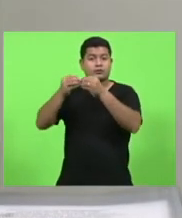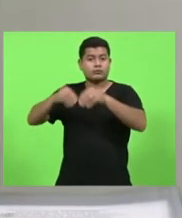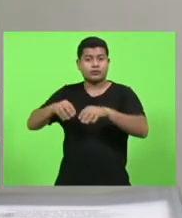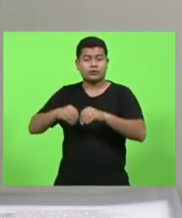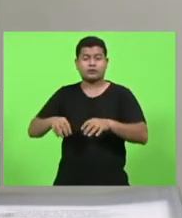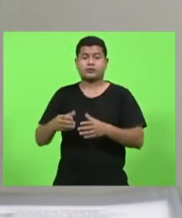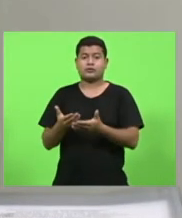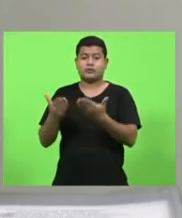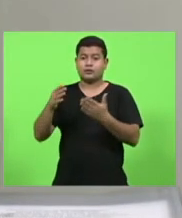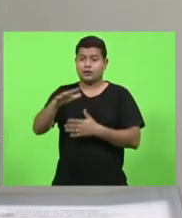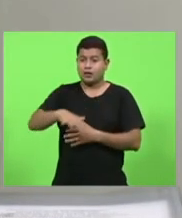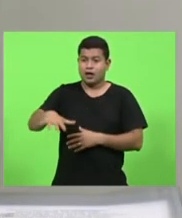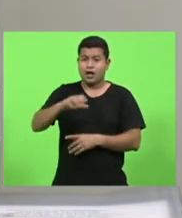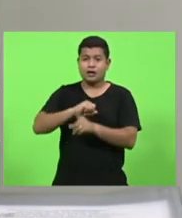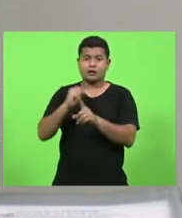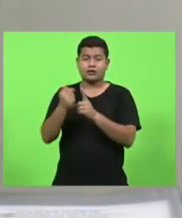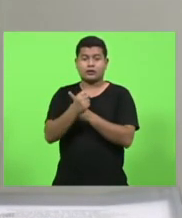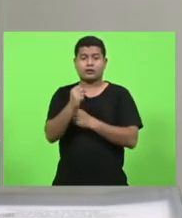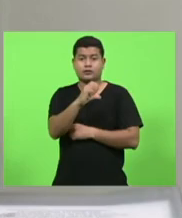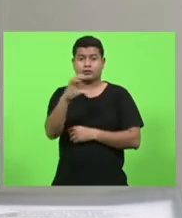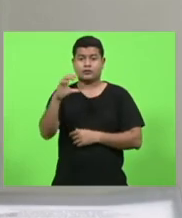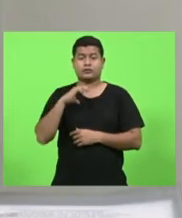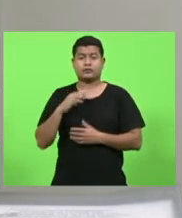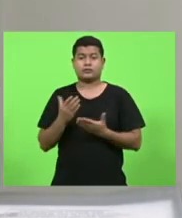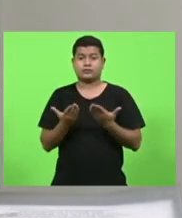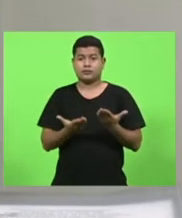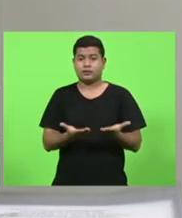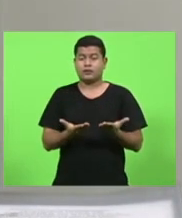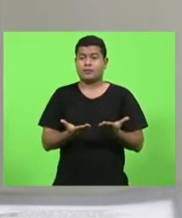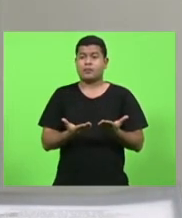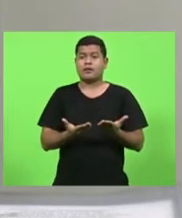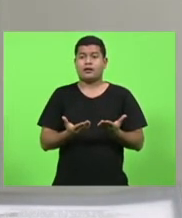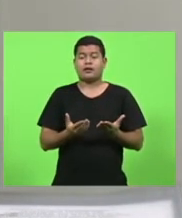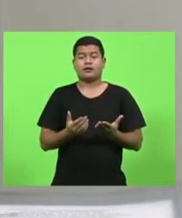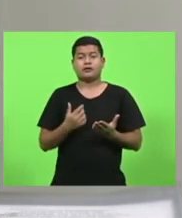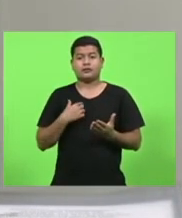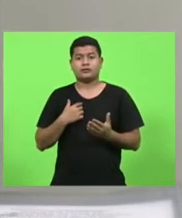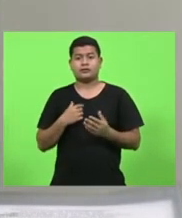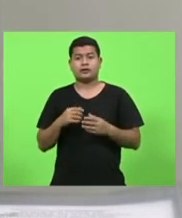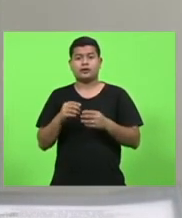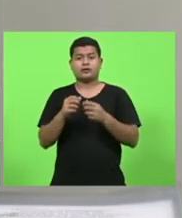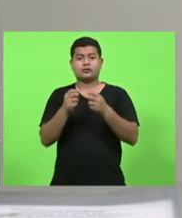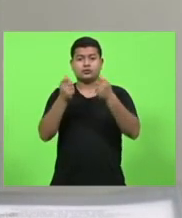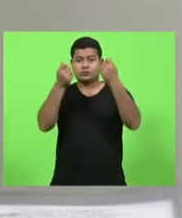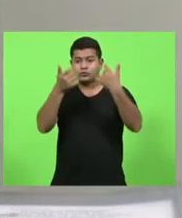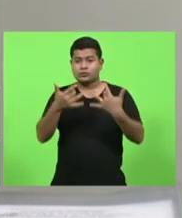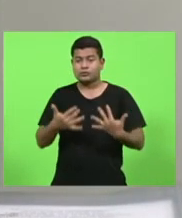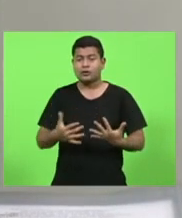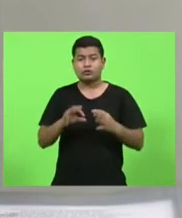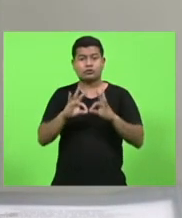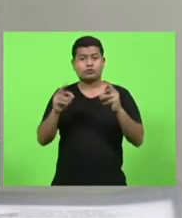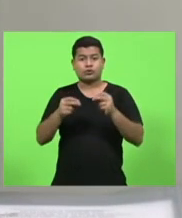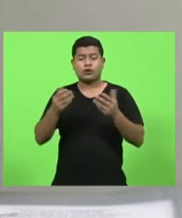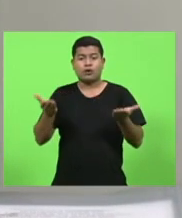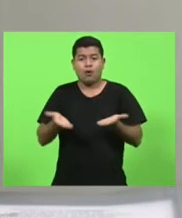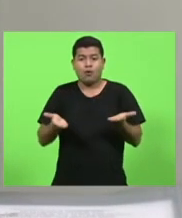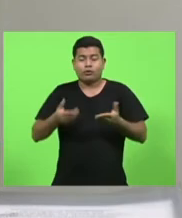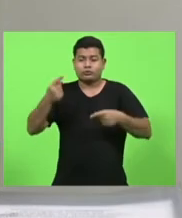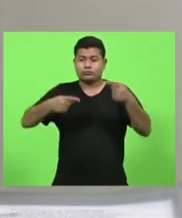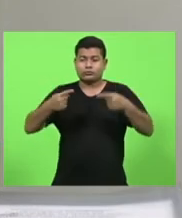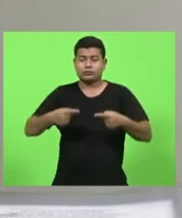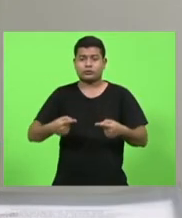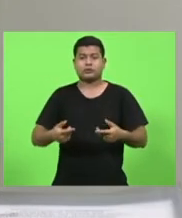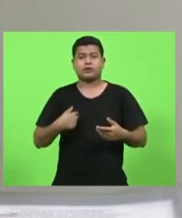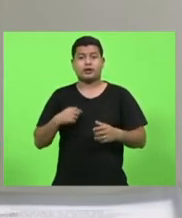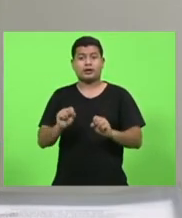social catarinense, seguido de seus arrazoados de todos os itens que foram comentados aqui e defendidos